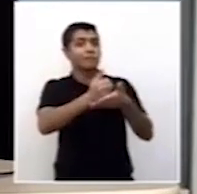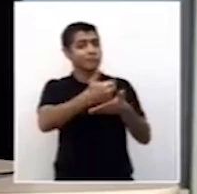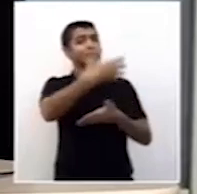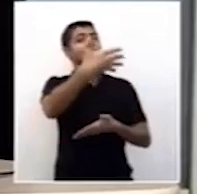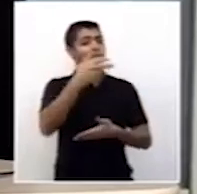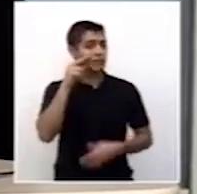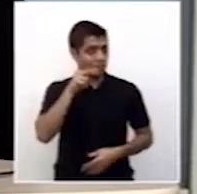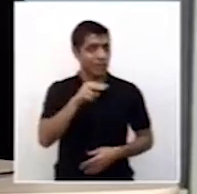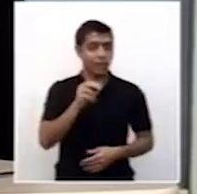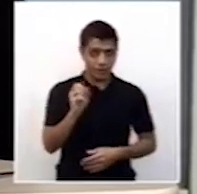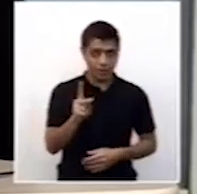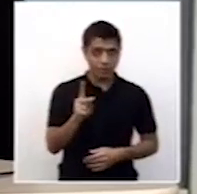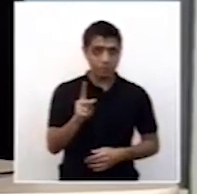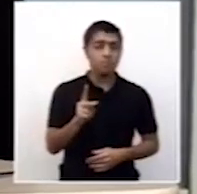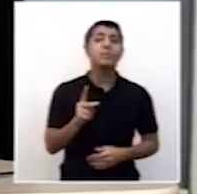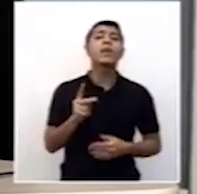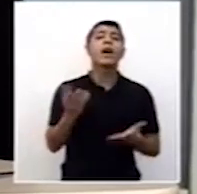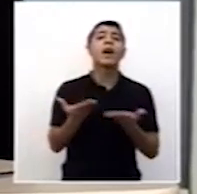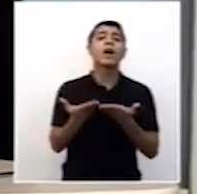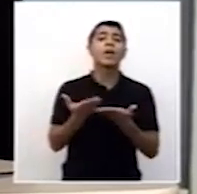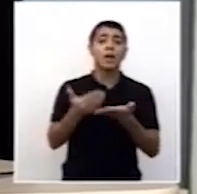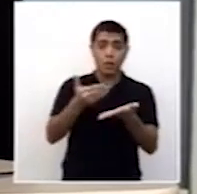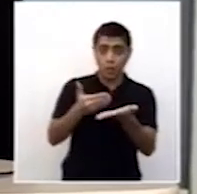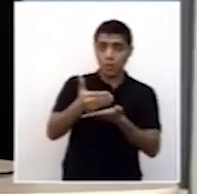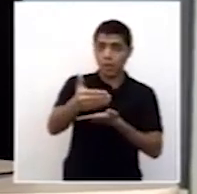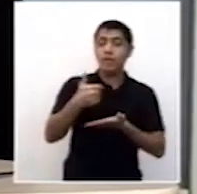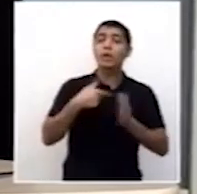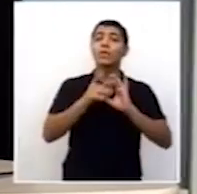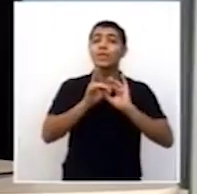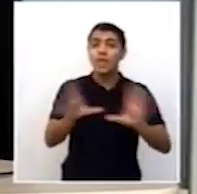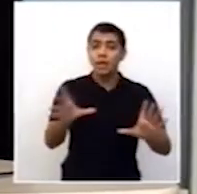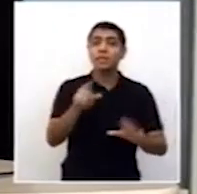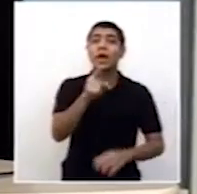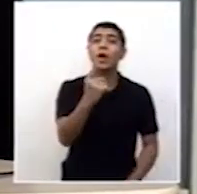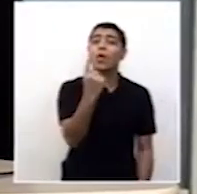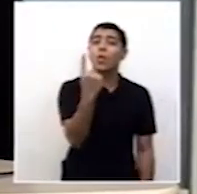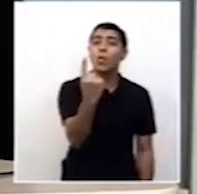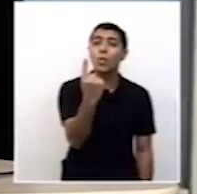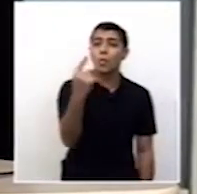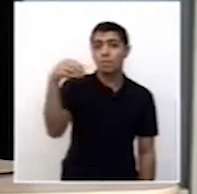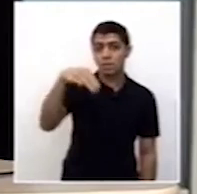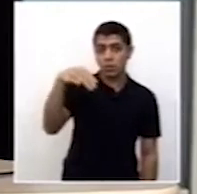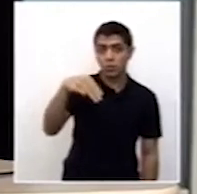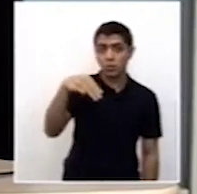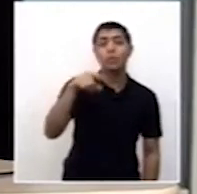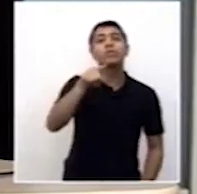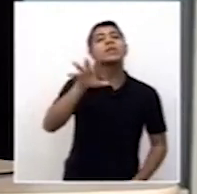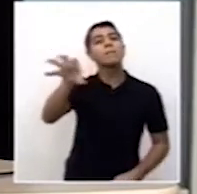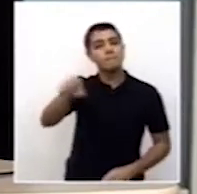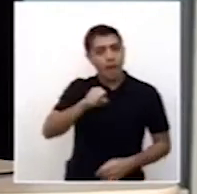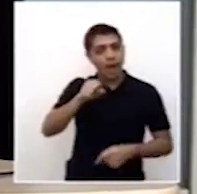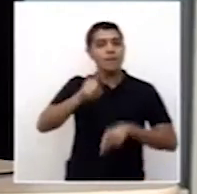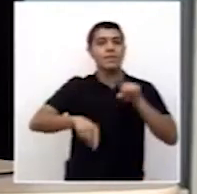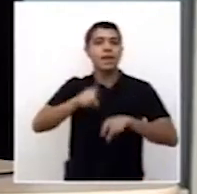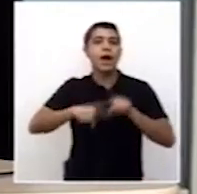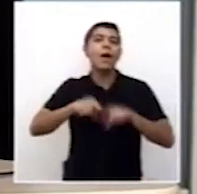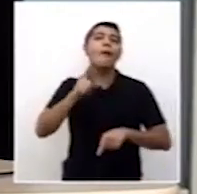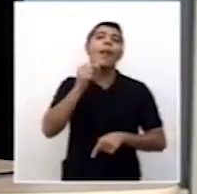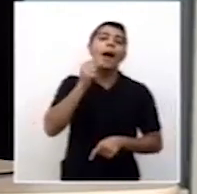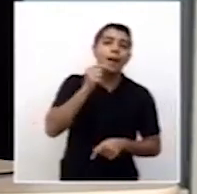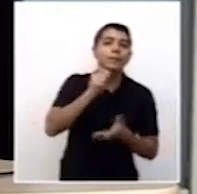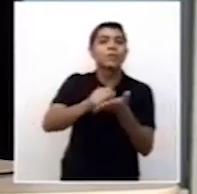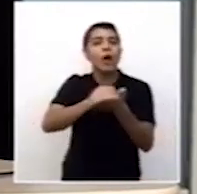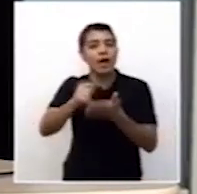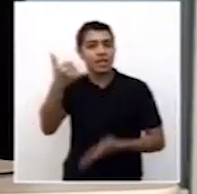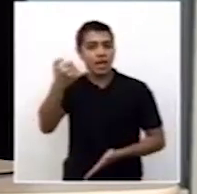aula? Eu vou te dar 1 minuto para você pegar o seu material, lápis, borracha e caneta, para vocês fazerem